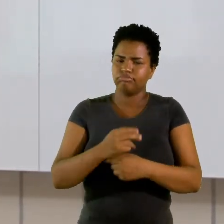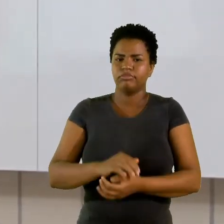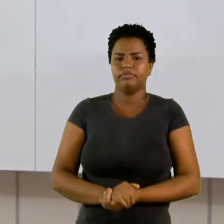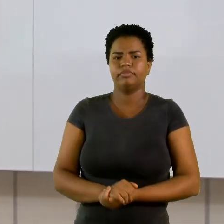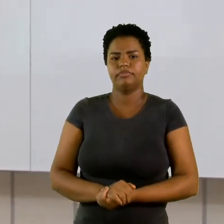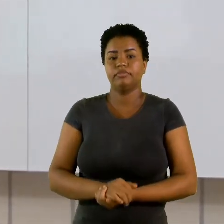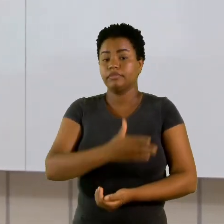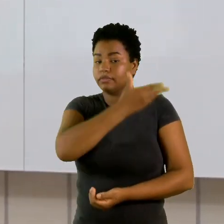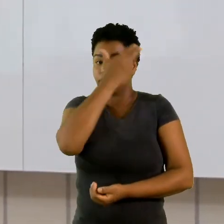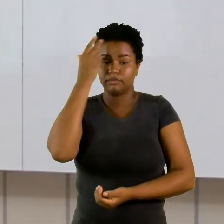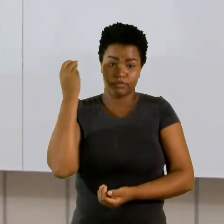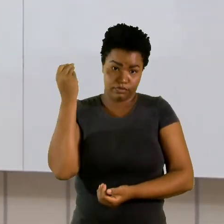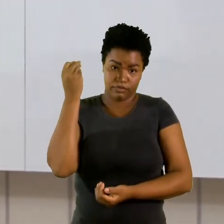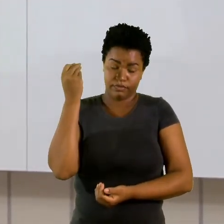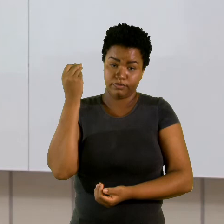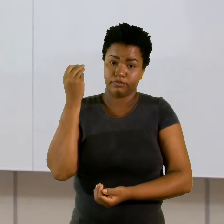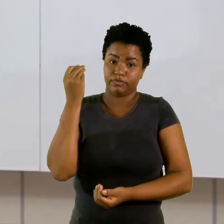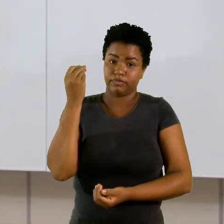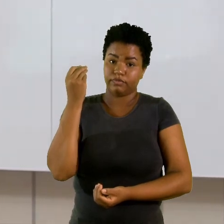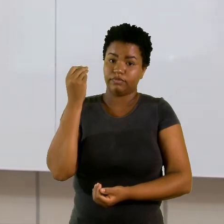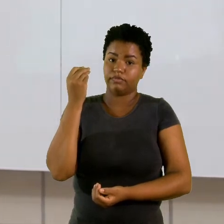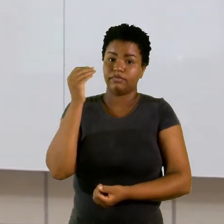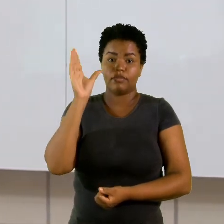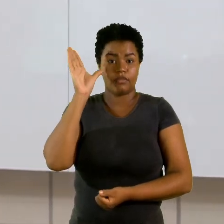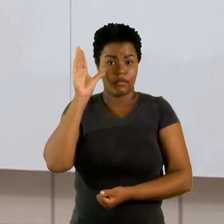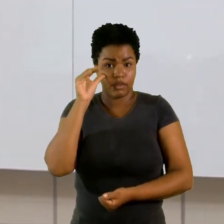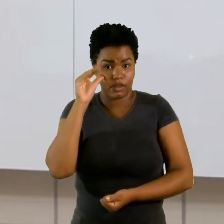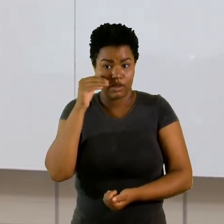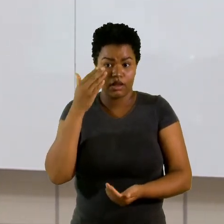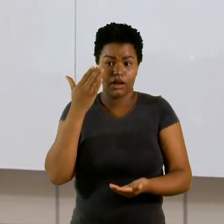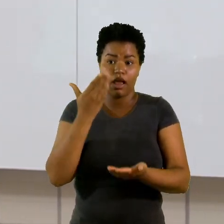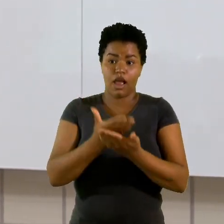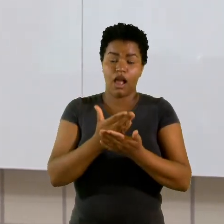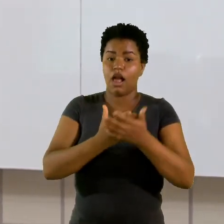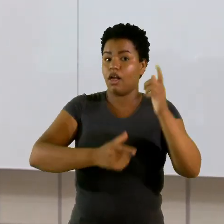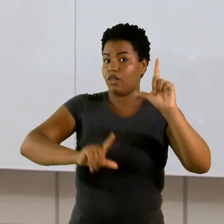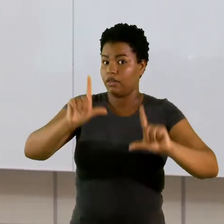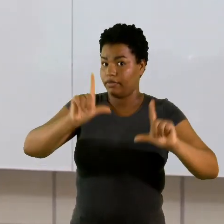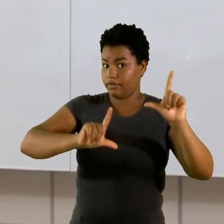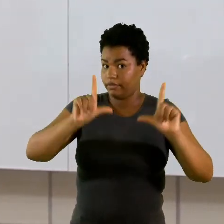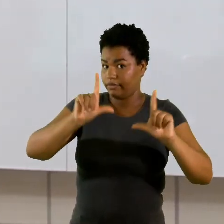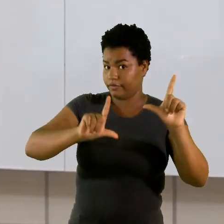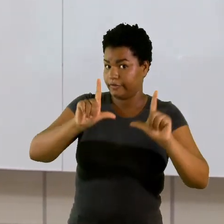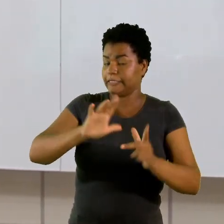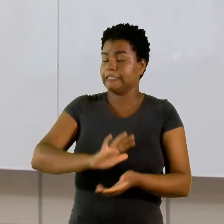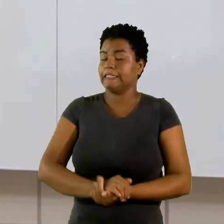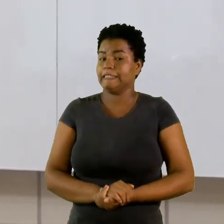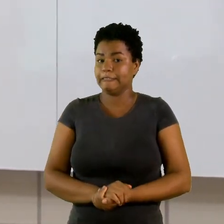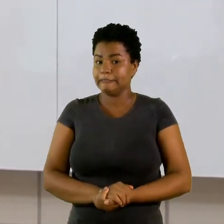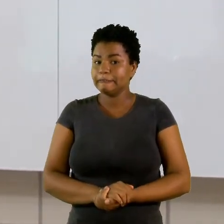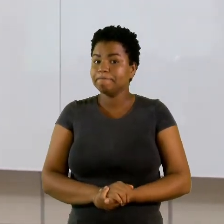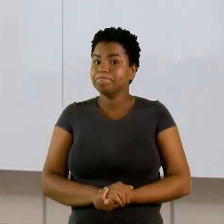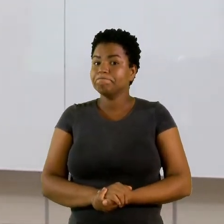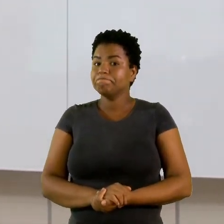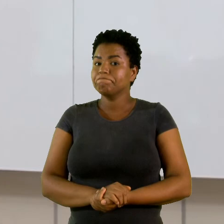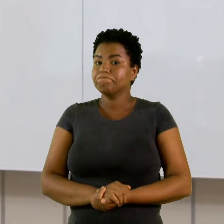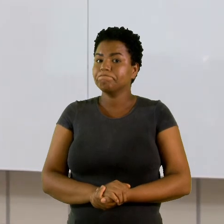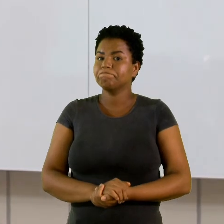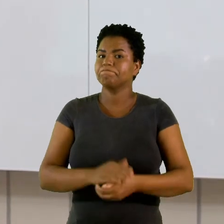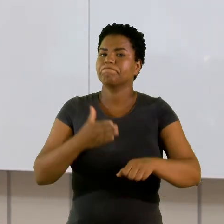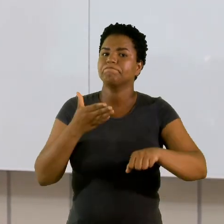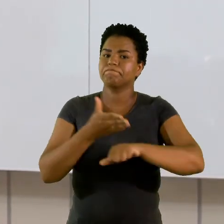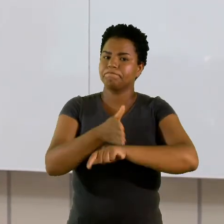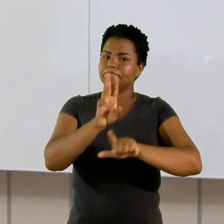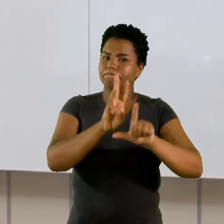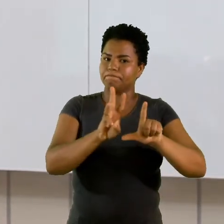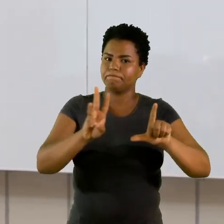Não esqueçam de estar assistindo as aulinhas na TV, tá? Entrar na